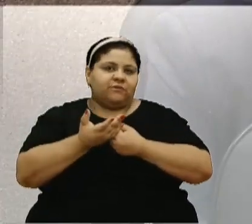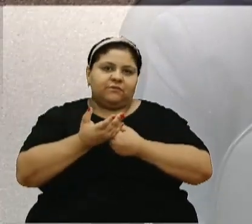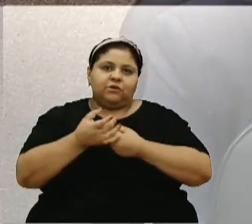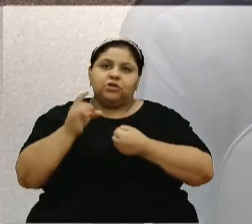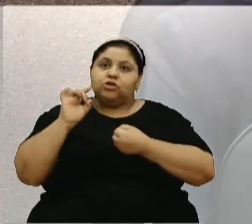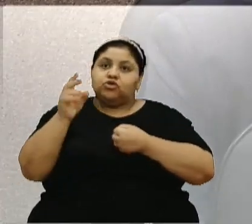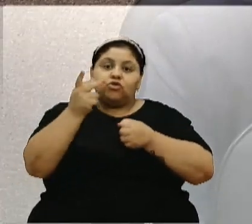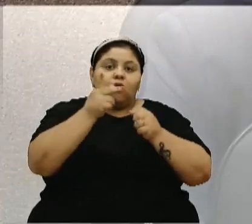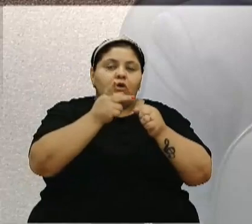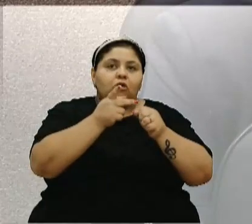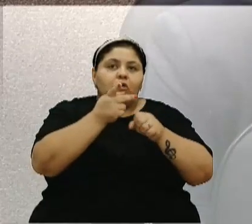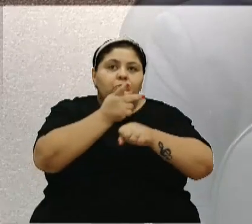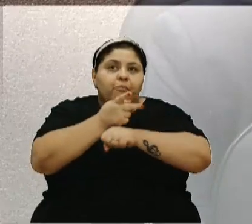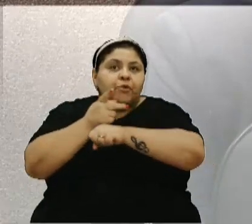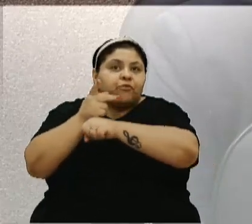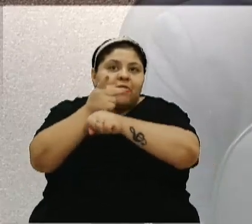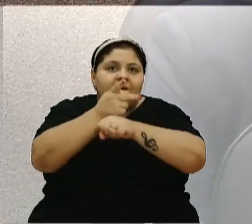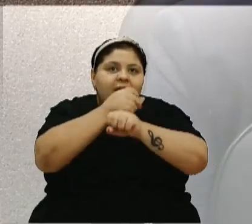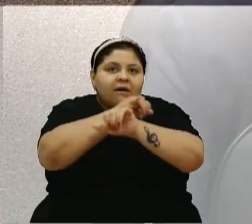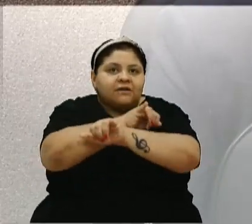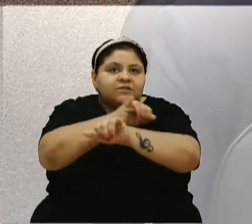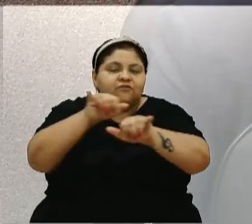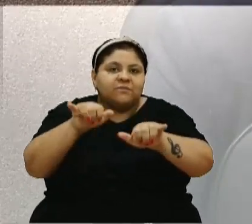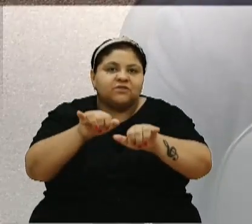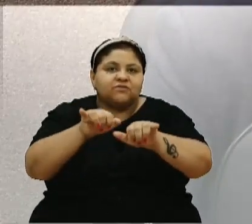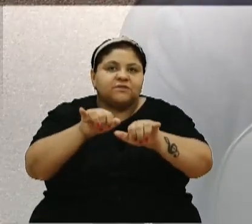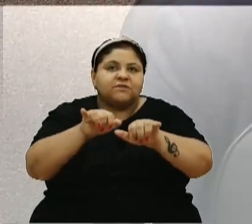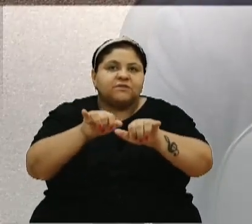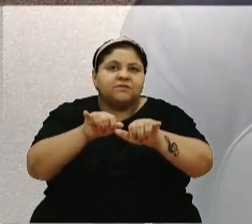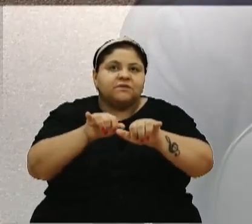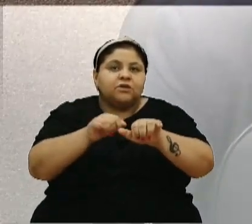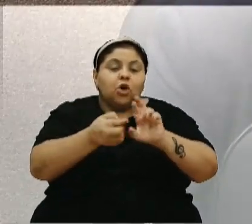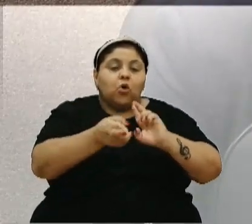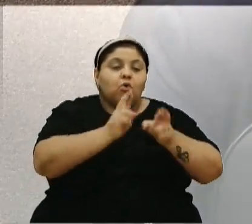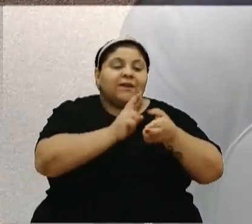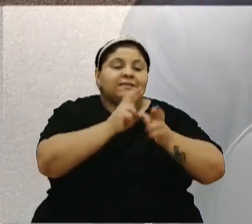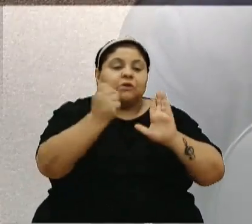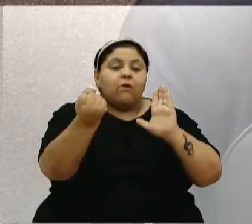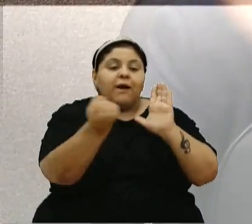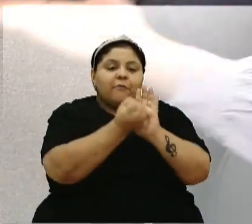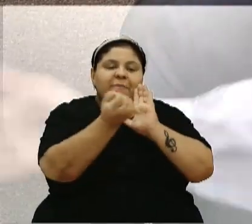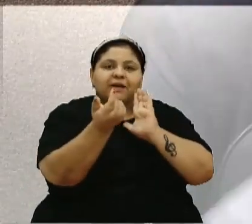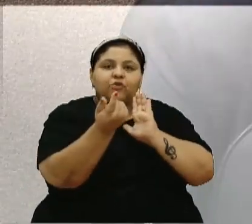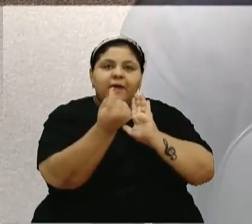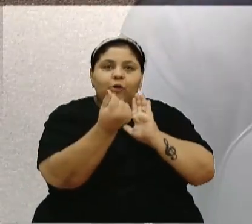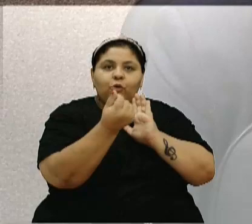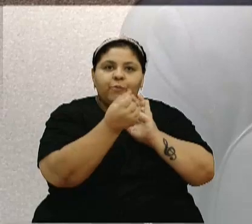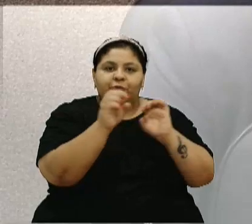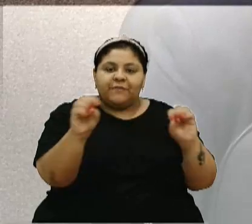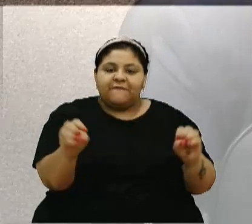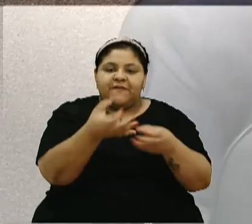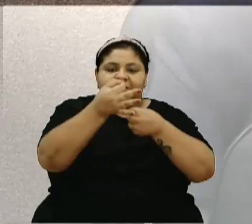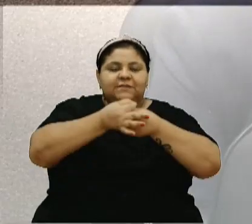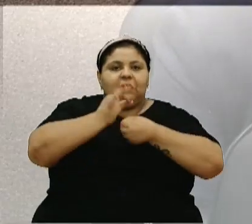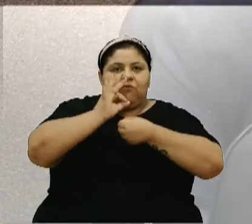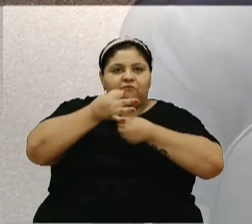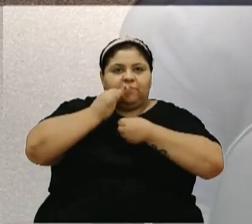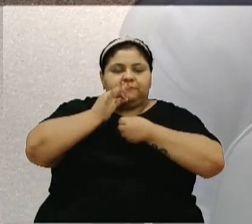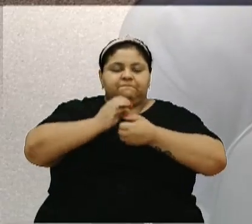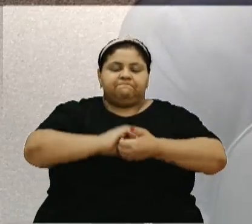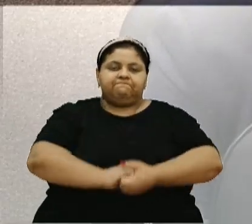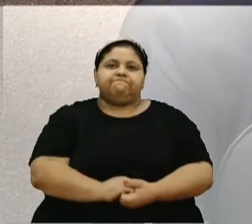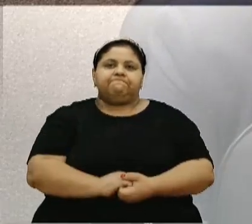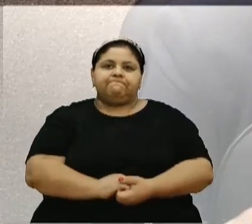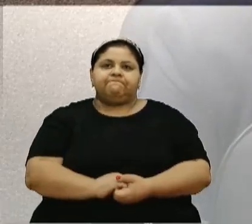dados, né, com relação ao impacto econômico da Festa Nacional da Uva. Mas eu quero lhe parabenizar, vereador Velocino,